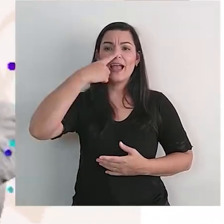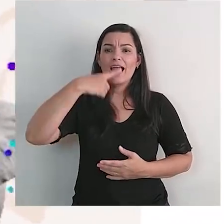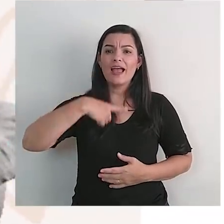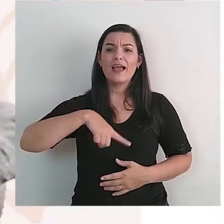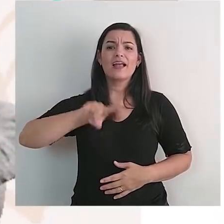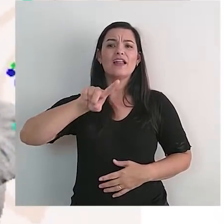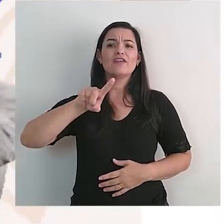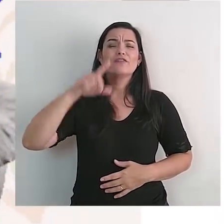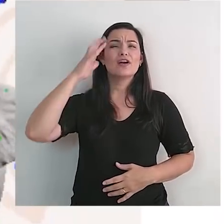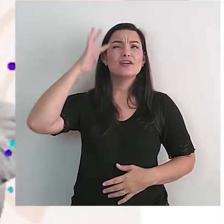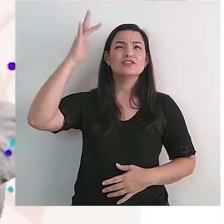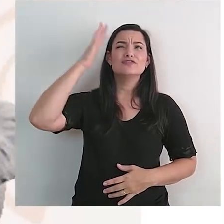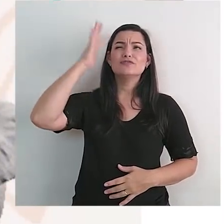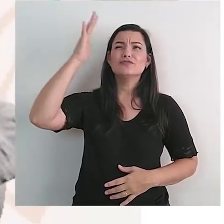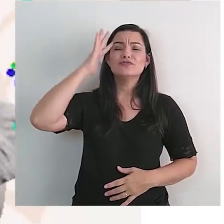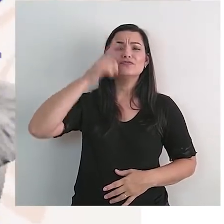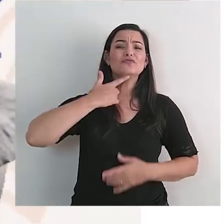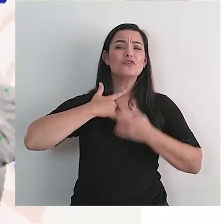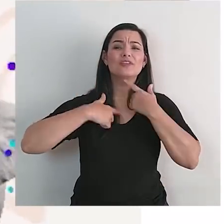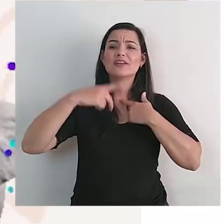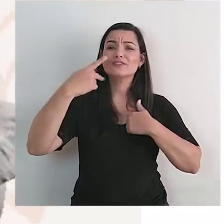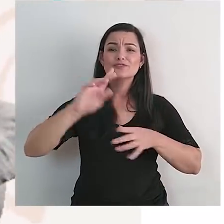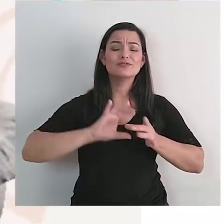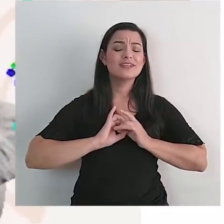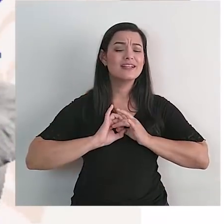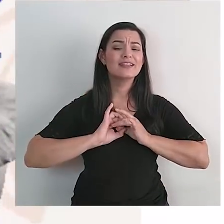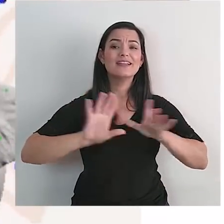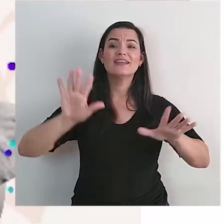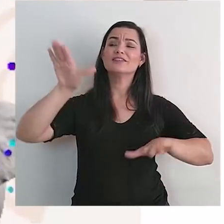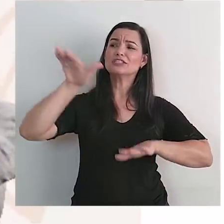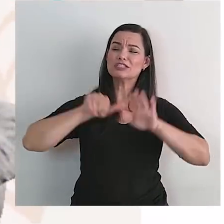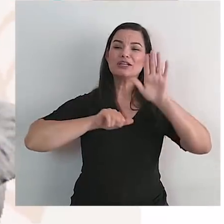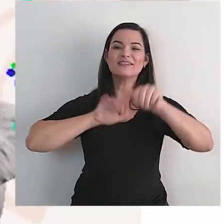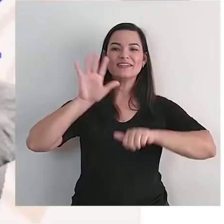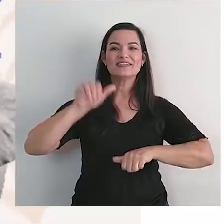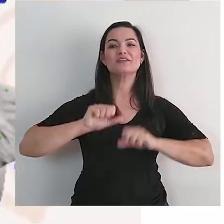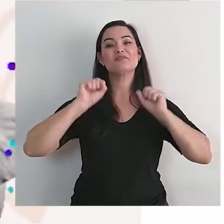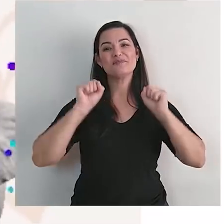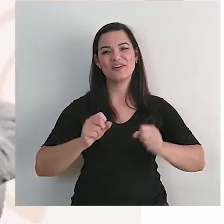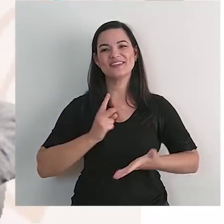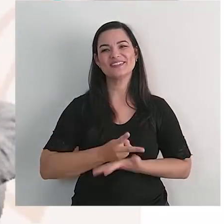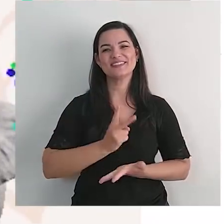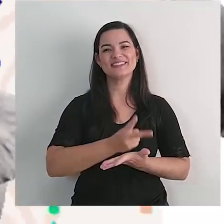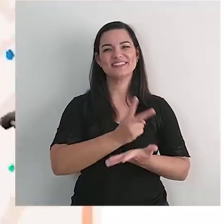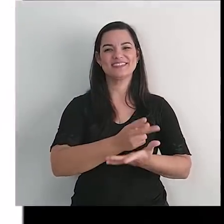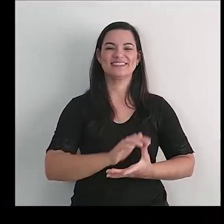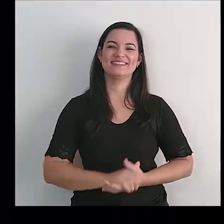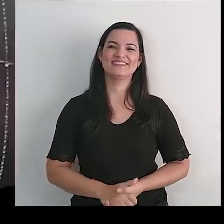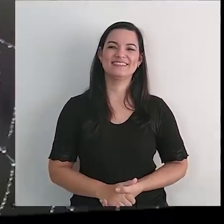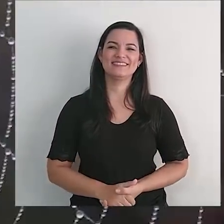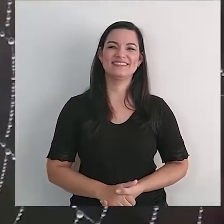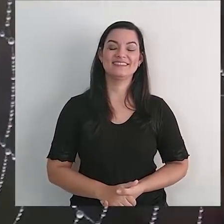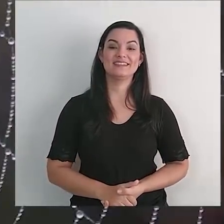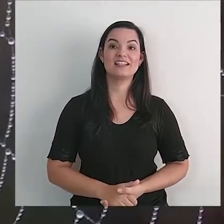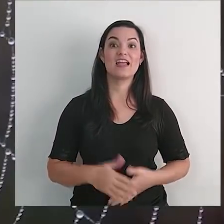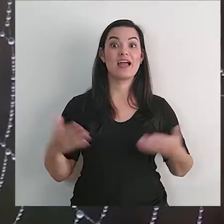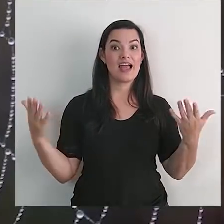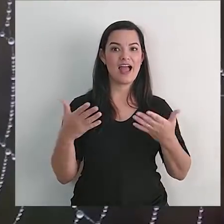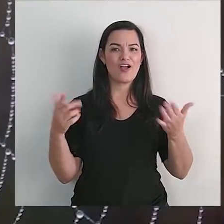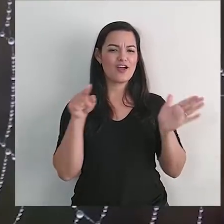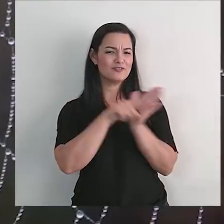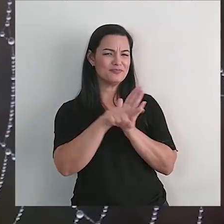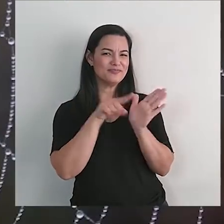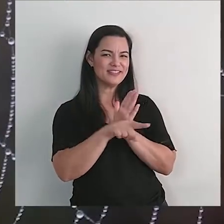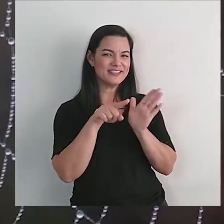Quantos elefantes a sua imaginação permitir que estejam nessa teia de aranha? Vamos para